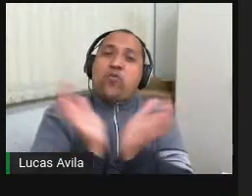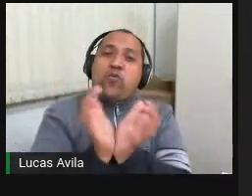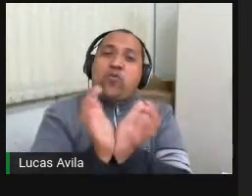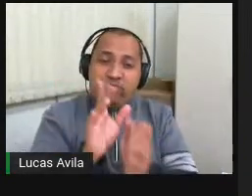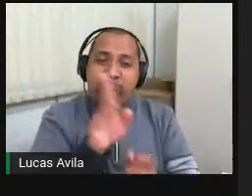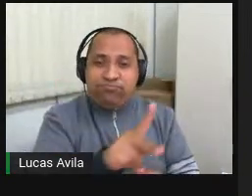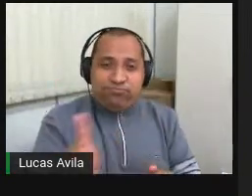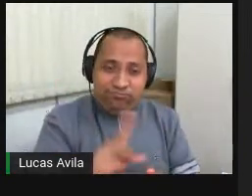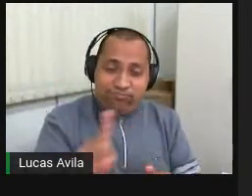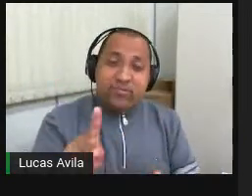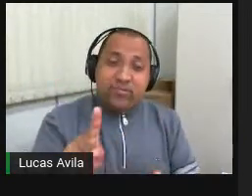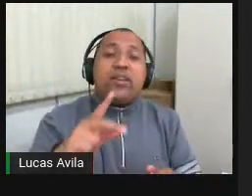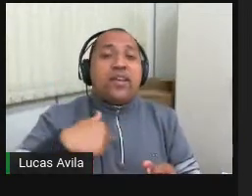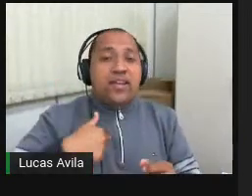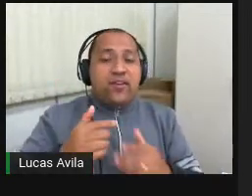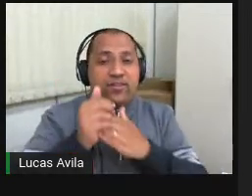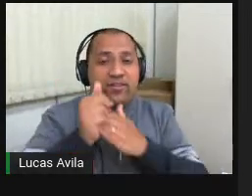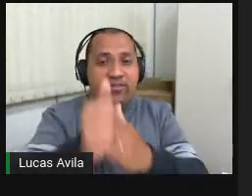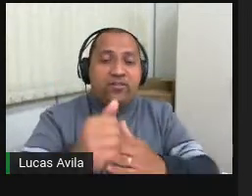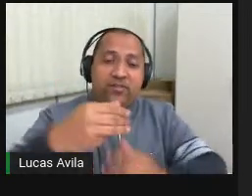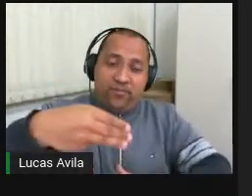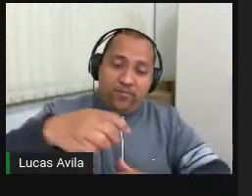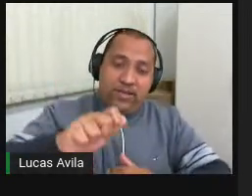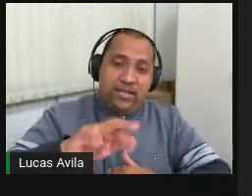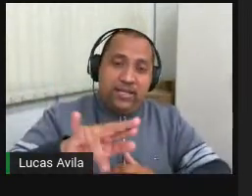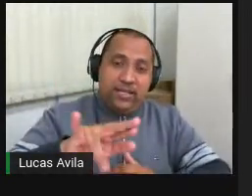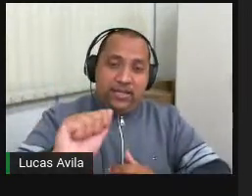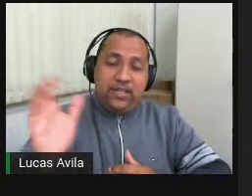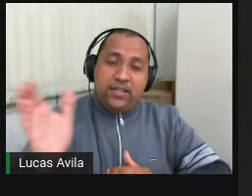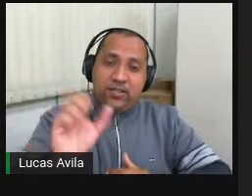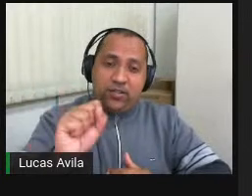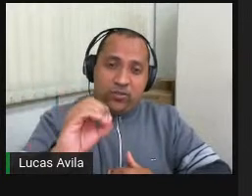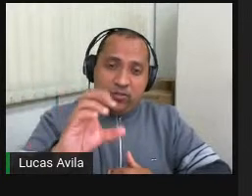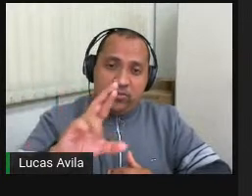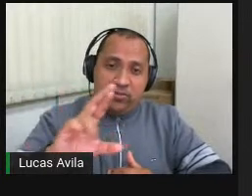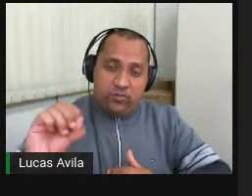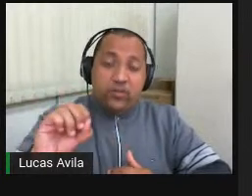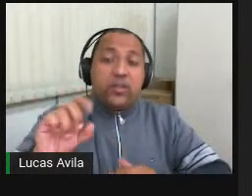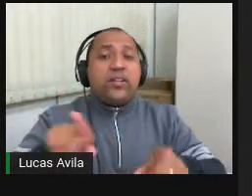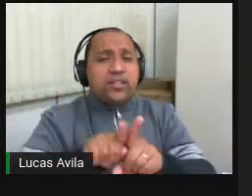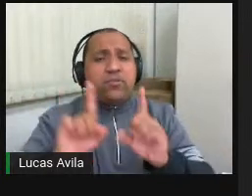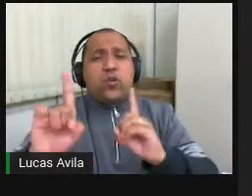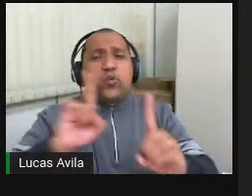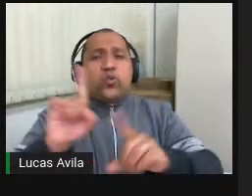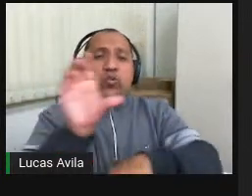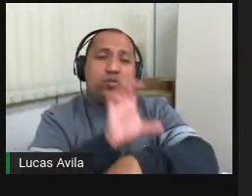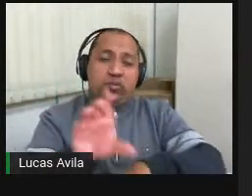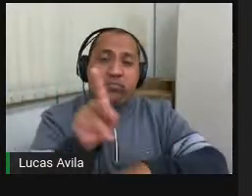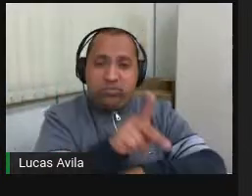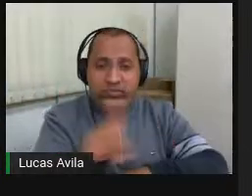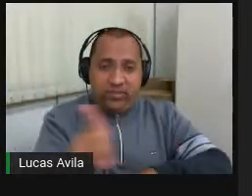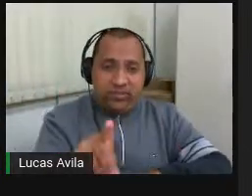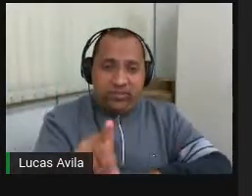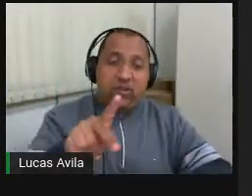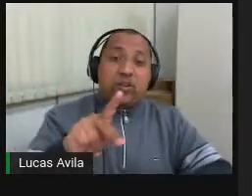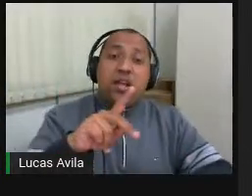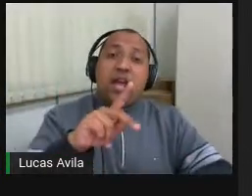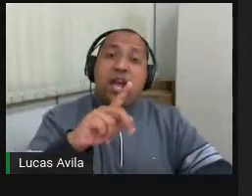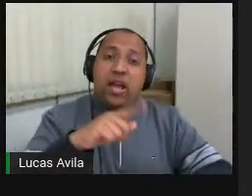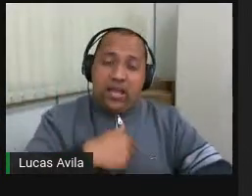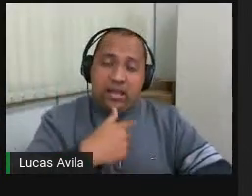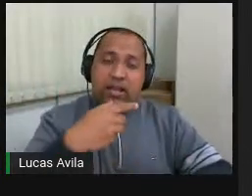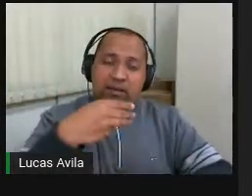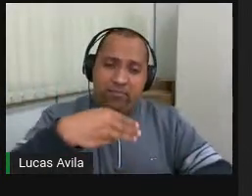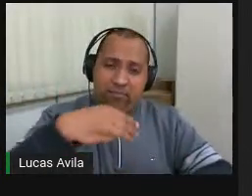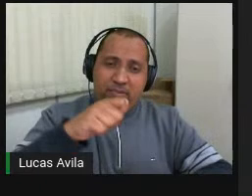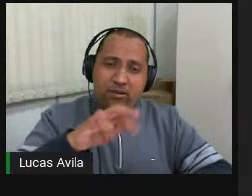minha orientadora, a professora Maria do Socorro, ao coordenador do curso, o professor Maurício, aos colegas e a